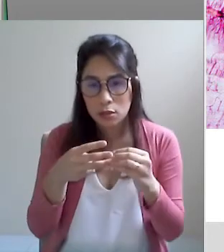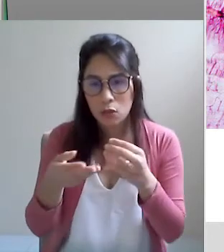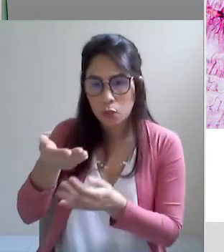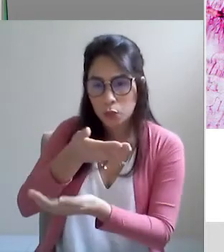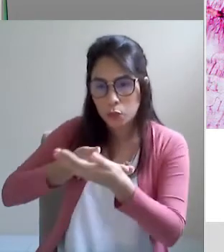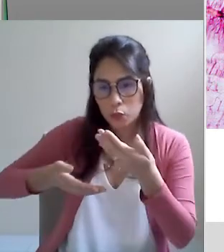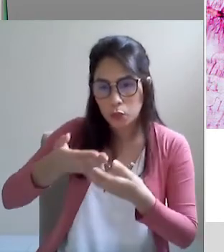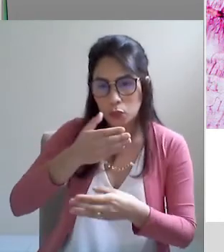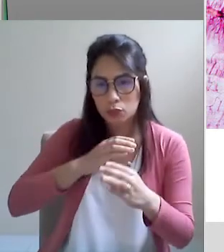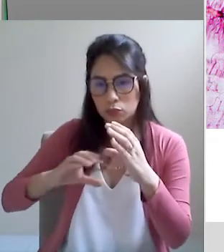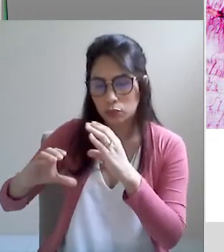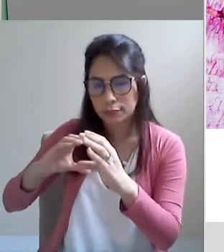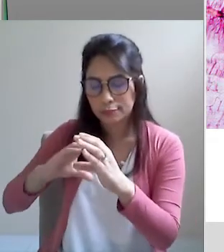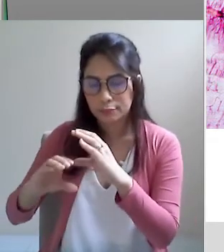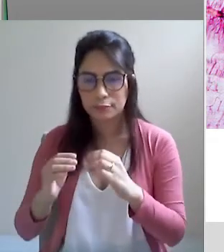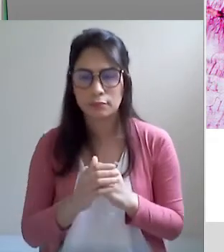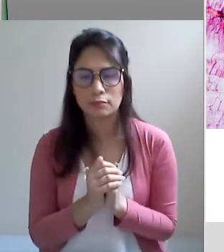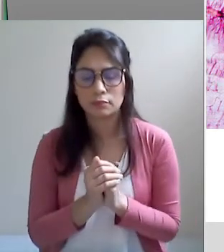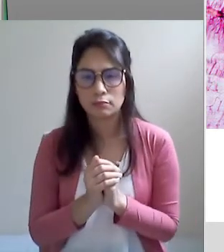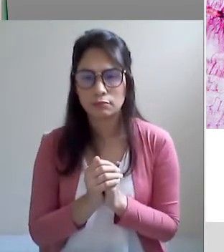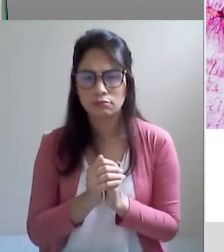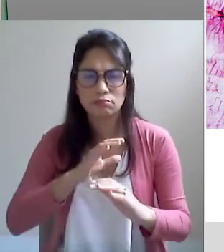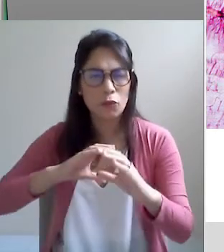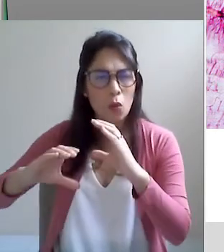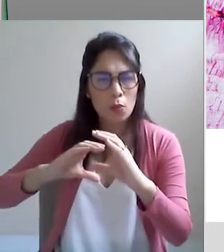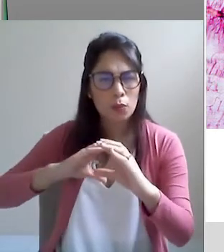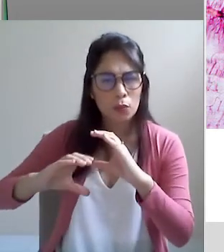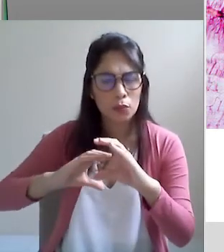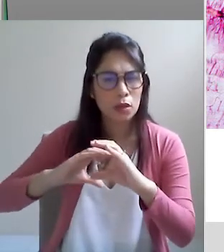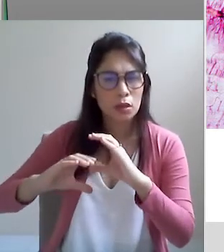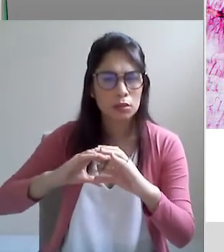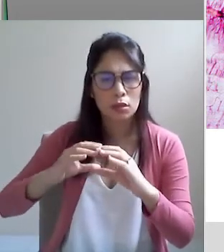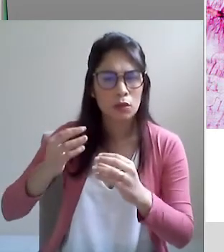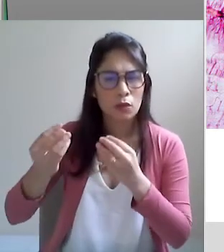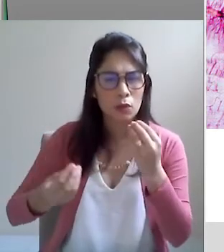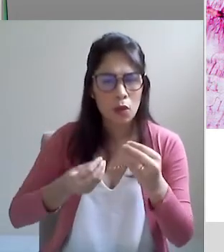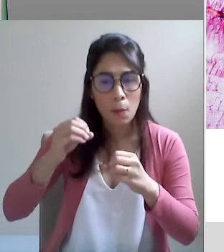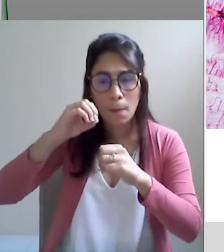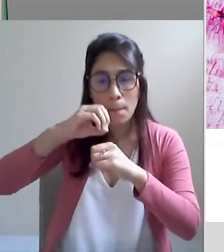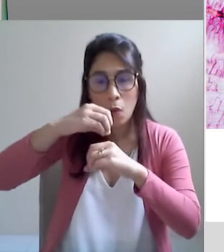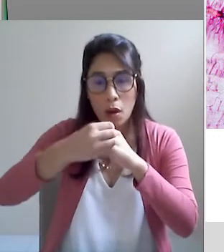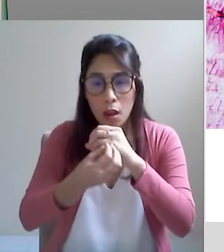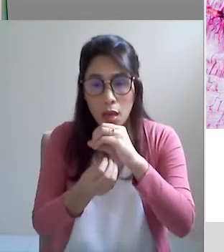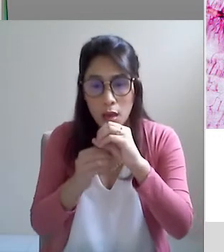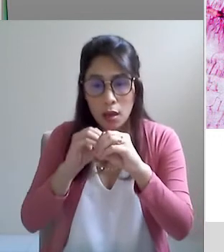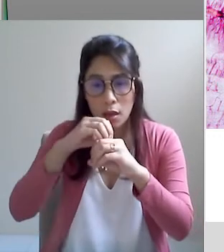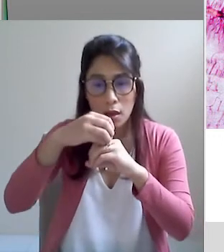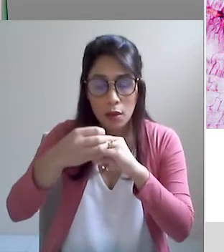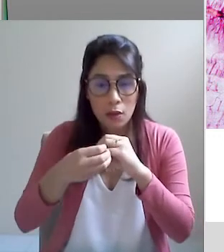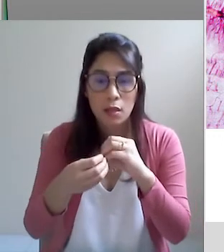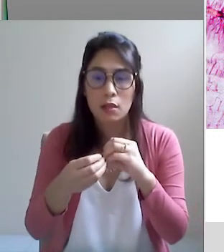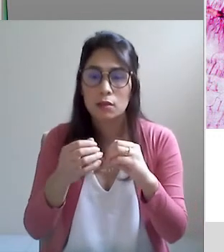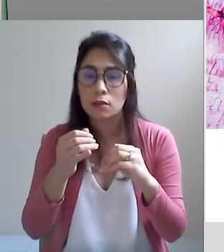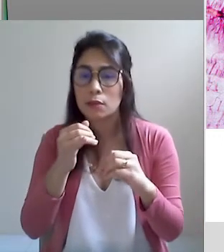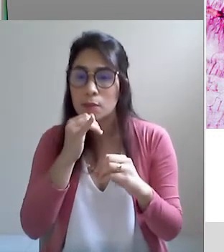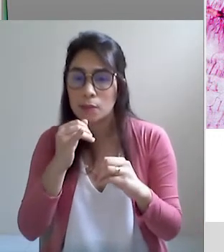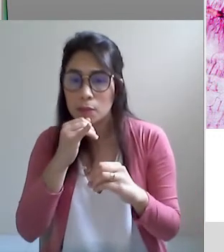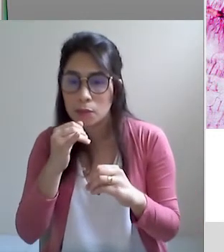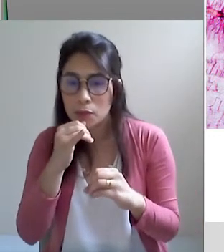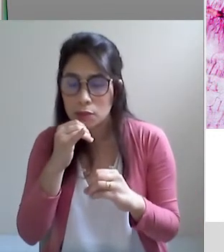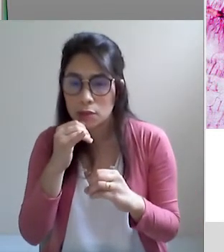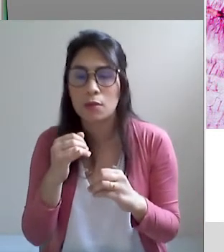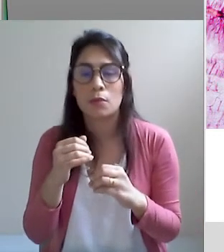com outras células no seu entorno por meio também das junções gap. A comunicação com células distantes